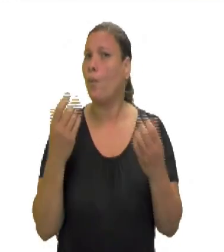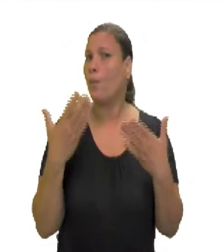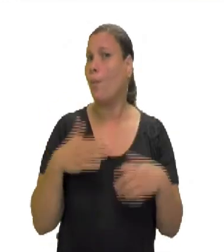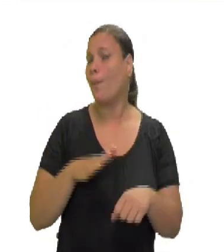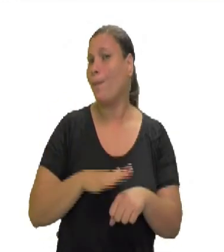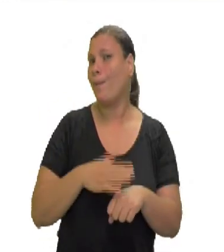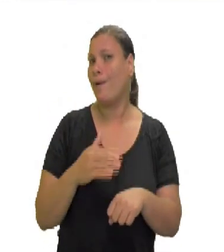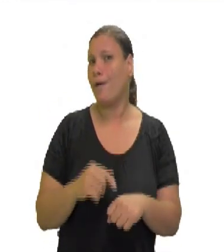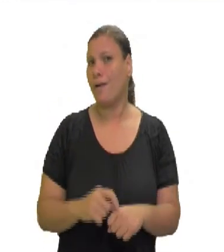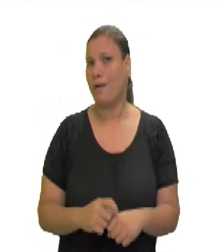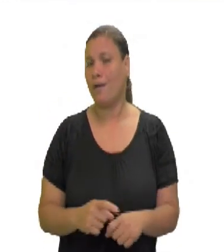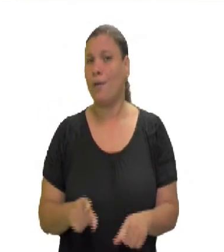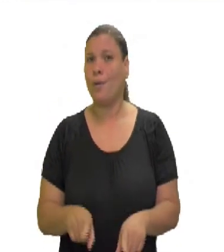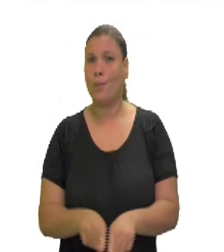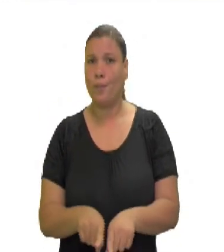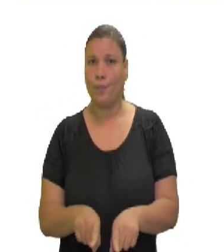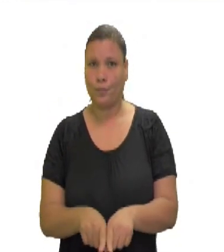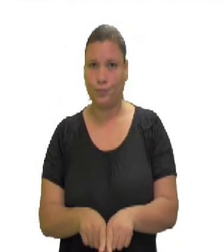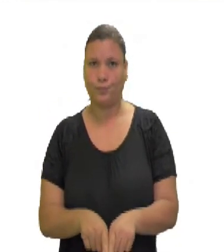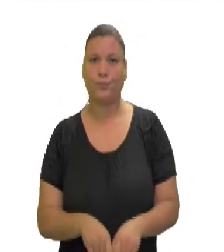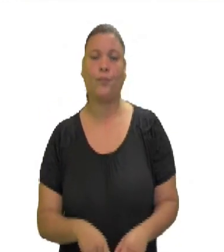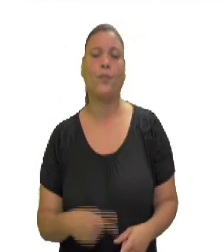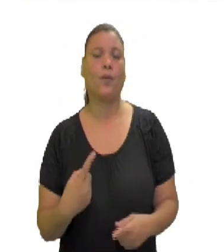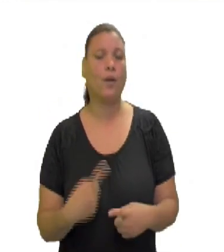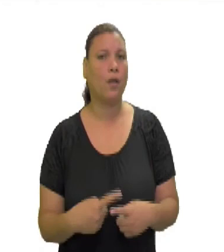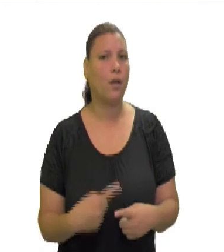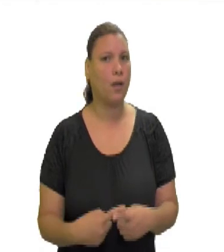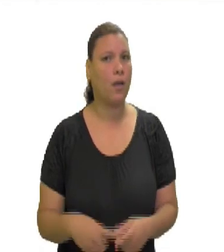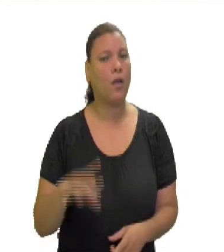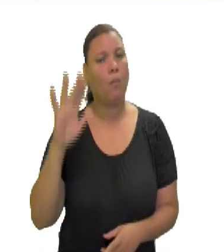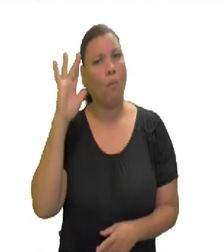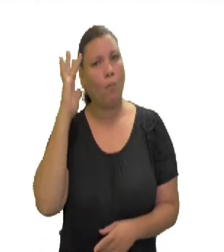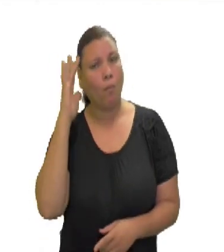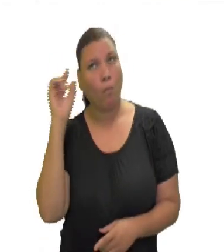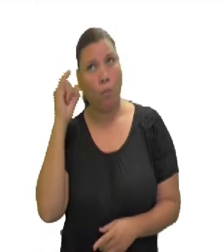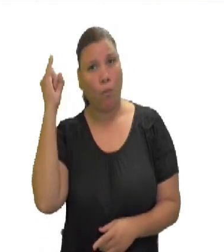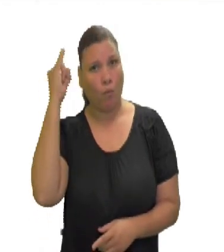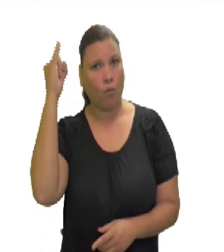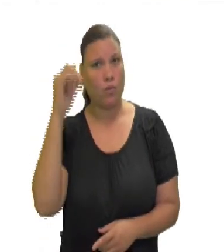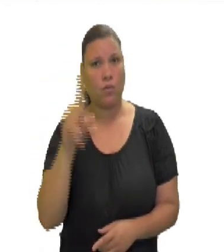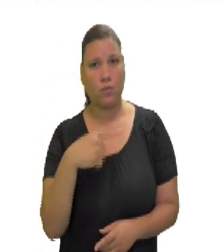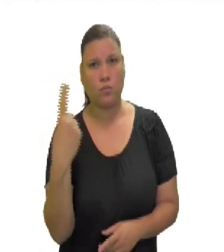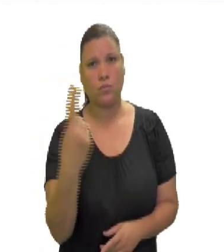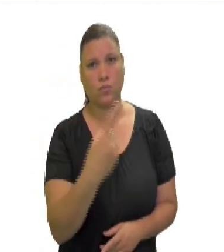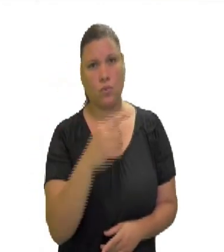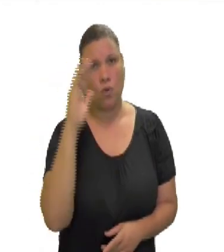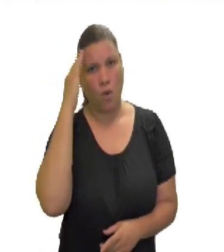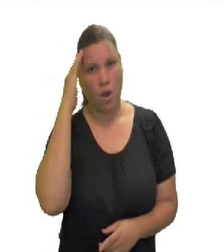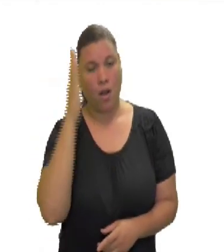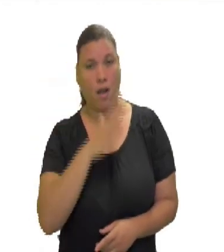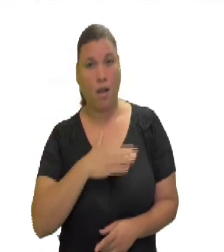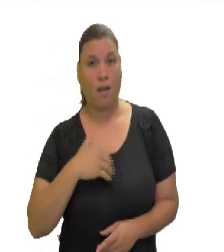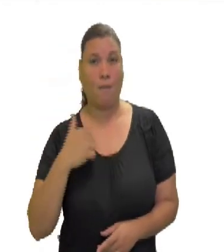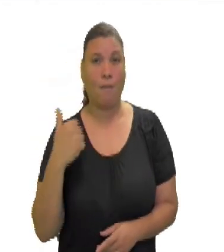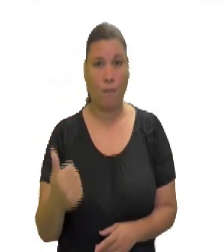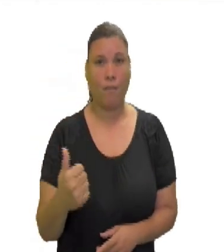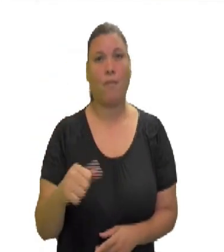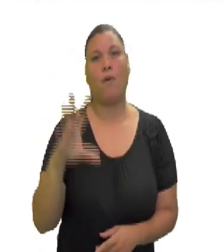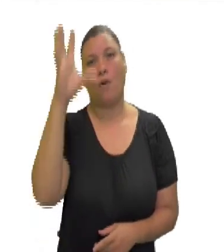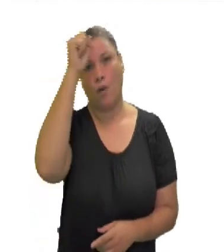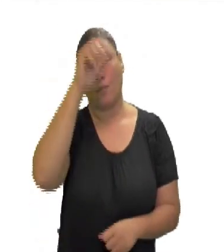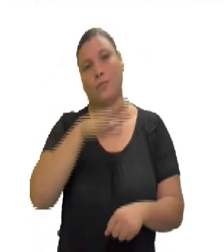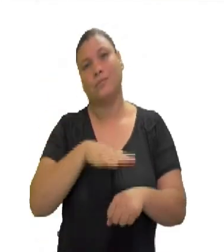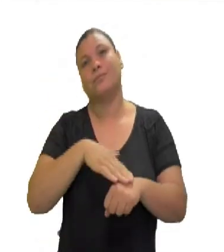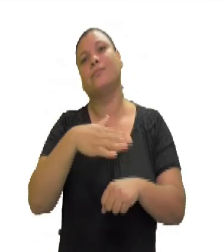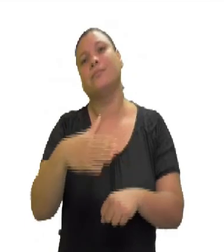desenvolveu no Brasil e teve a sua queda. Então, a gente vai deixar para a próxima aula essa outra parte. E aí a gente